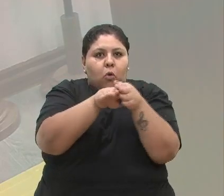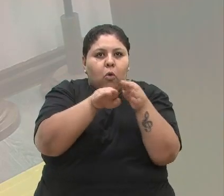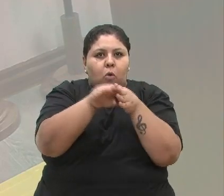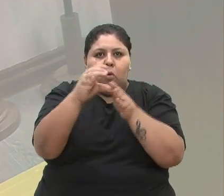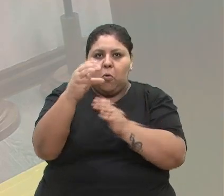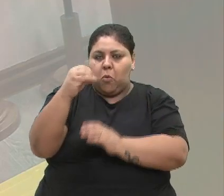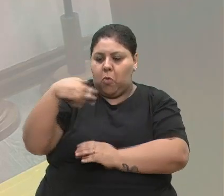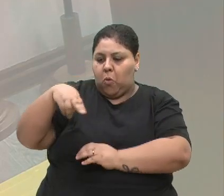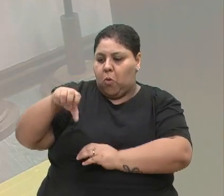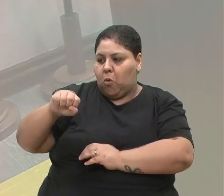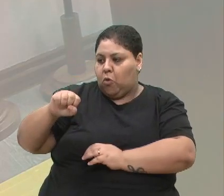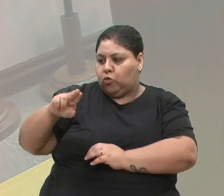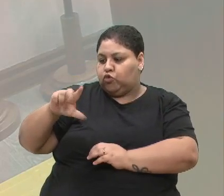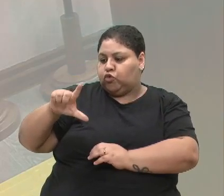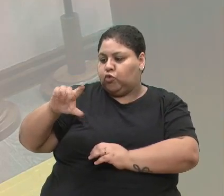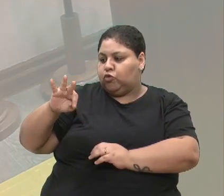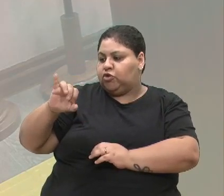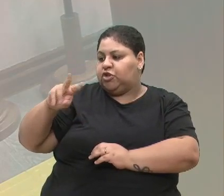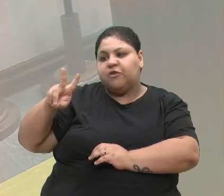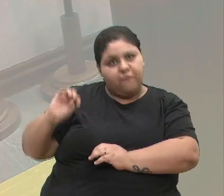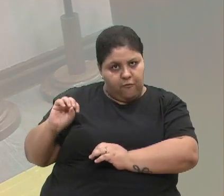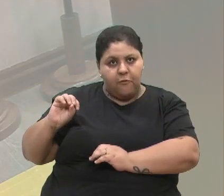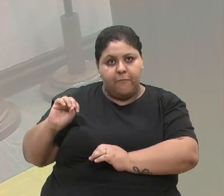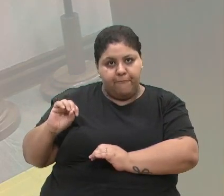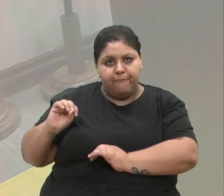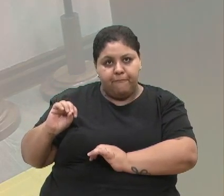questão política da Casa Legislativa.